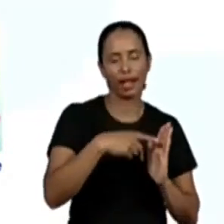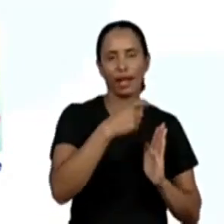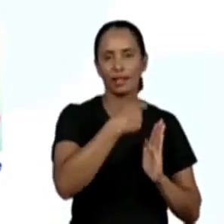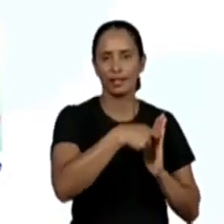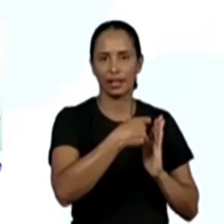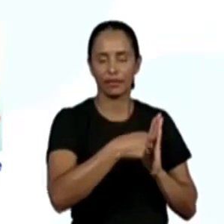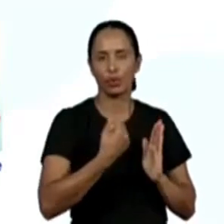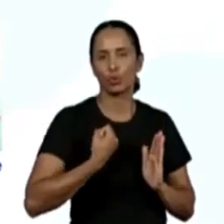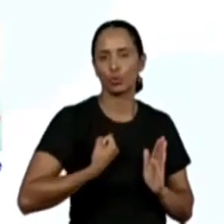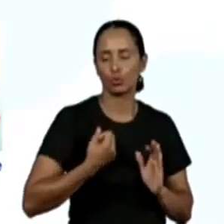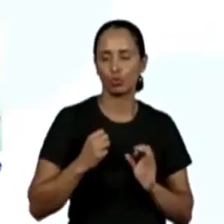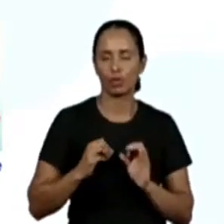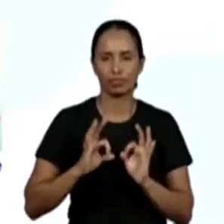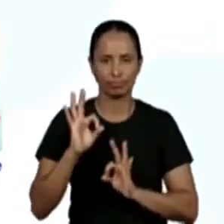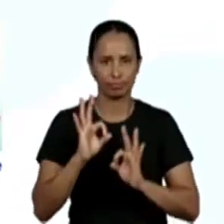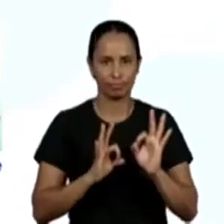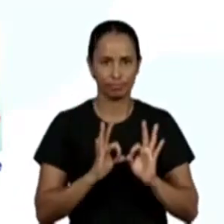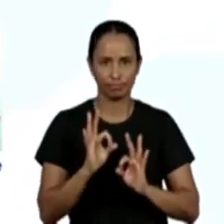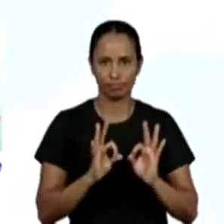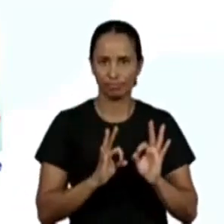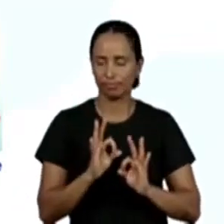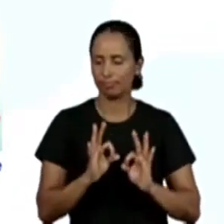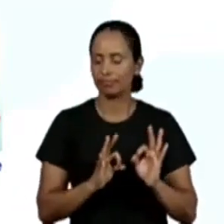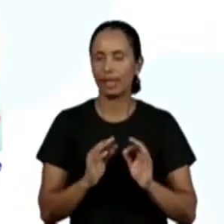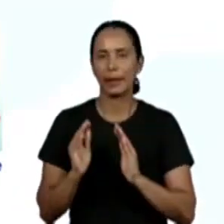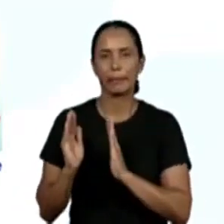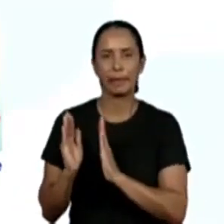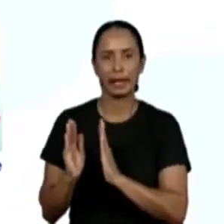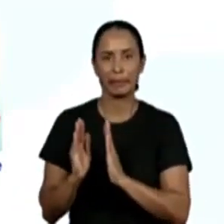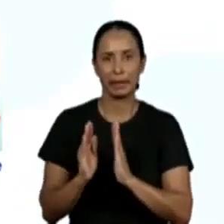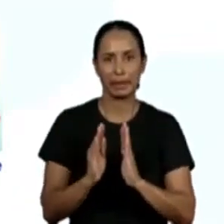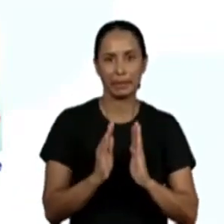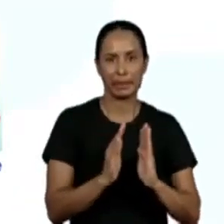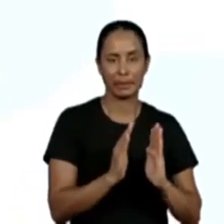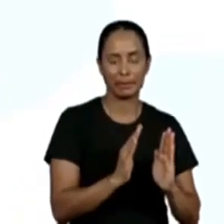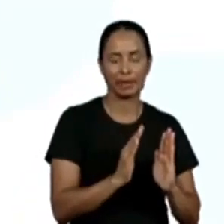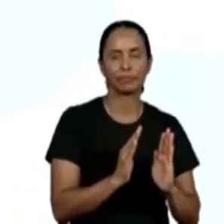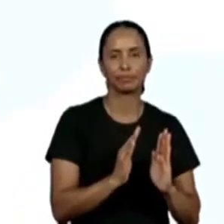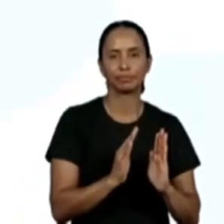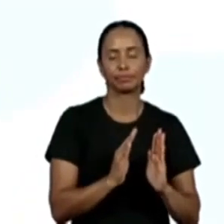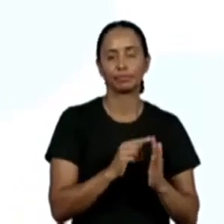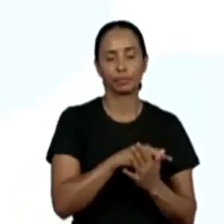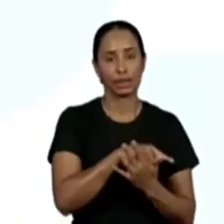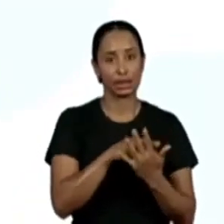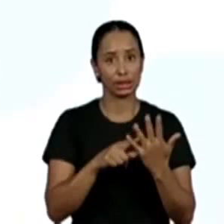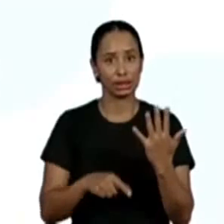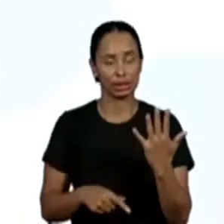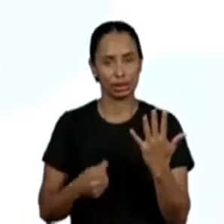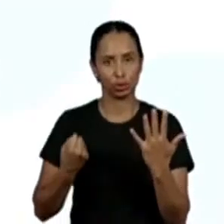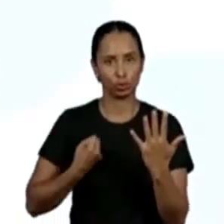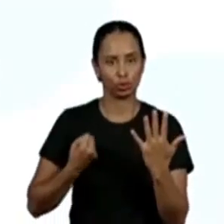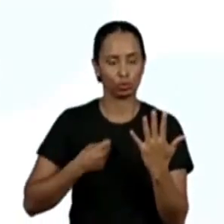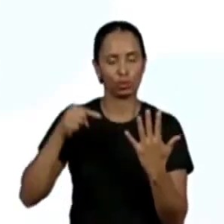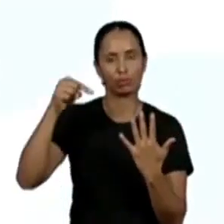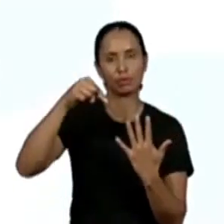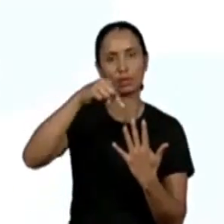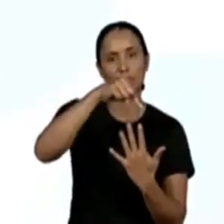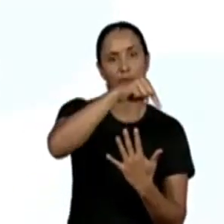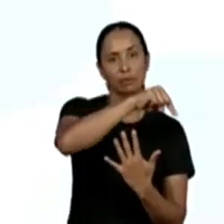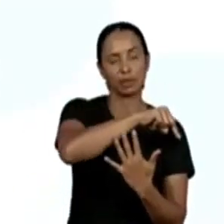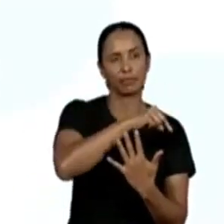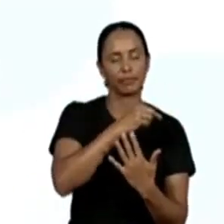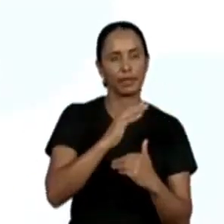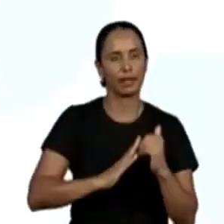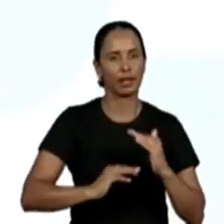alguns números, né? Utilizamos aí a ideia de 5 ordens, tá? Só para representar. Essas são as habilidades que